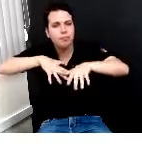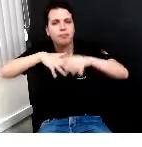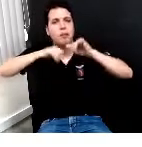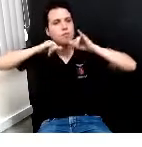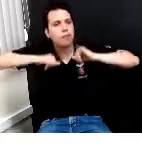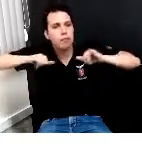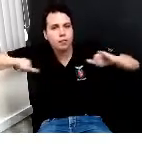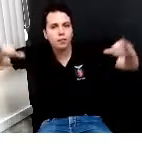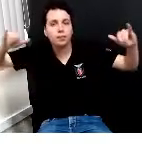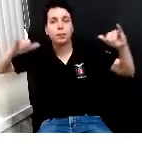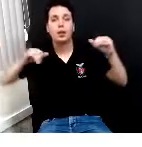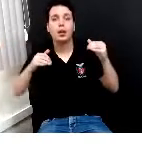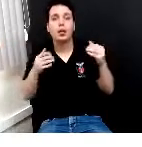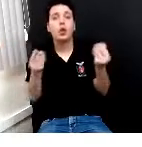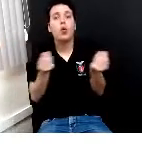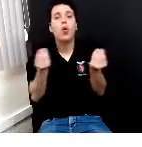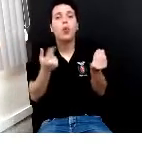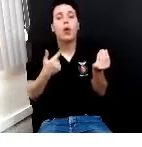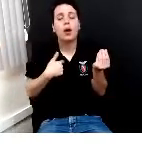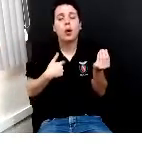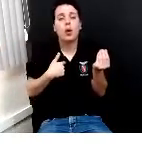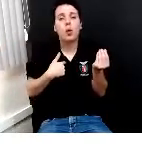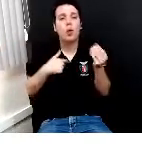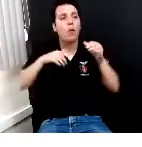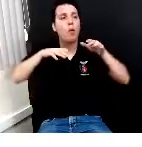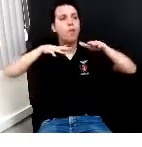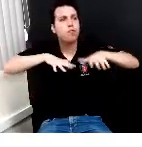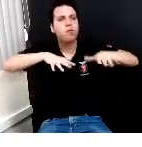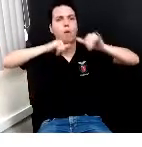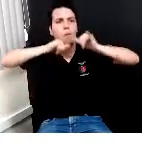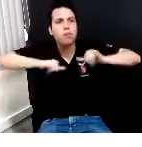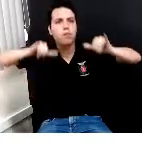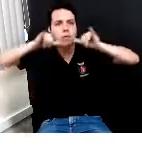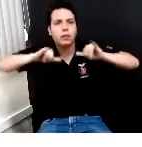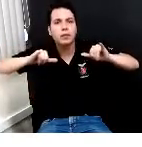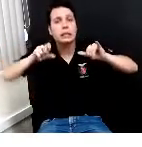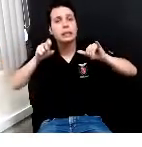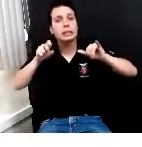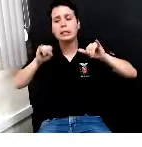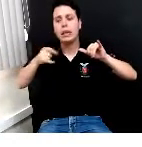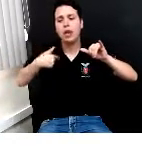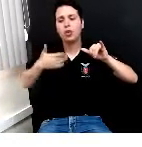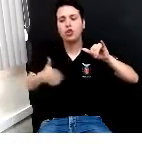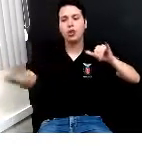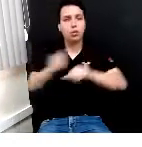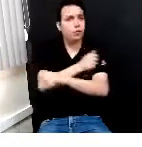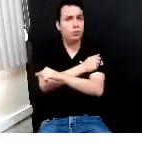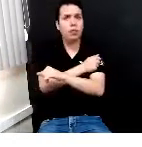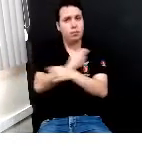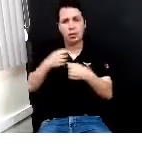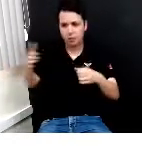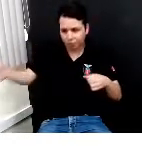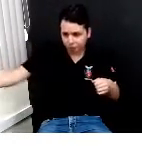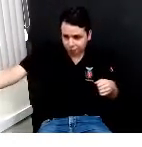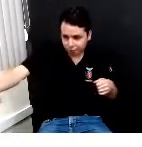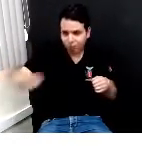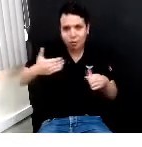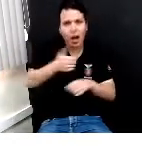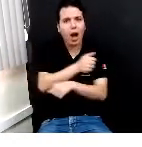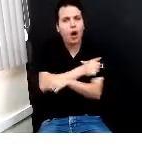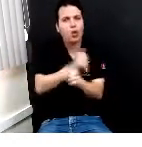não protagonizar o estudante, se o estudante não protagonizar. Então, a forma, o debate, a construção